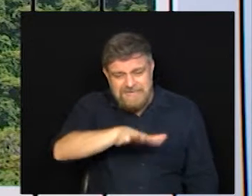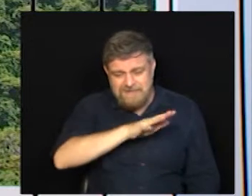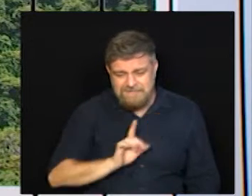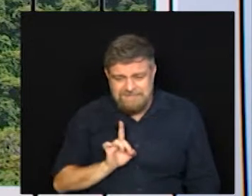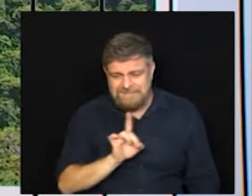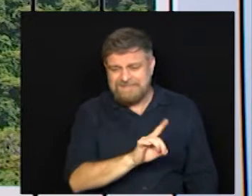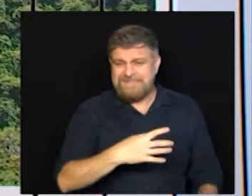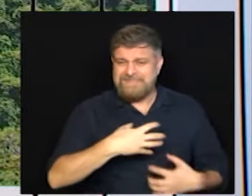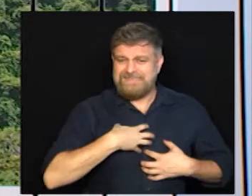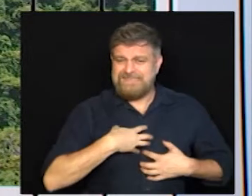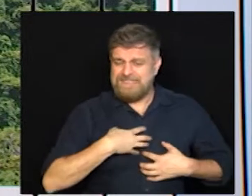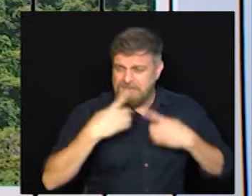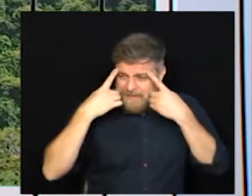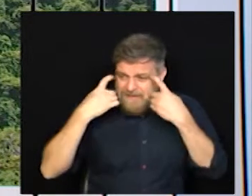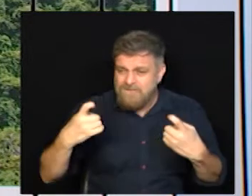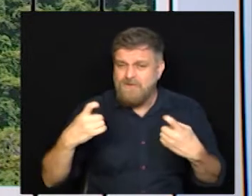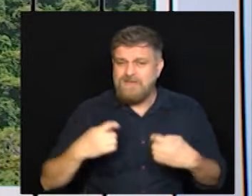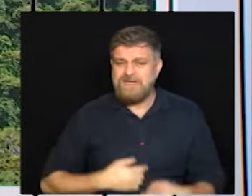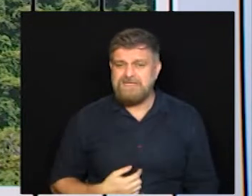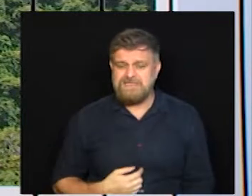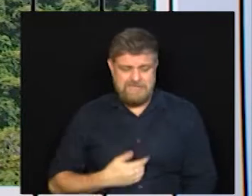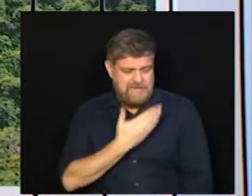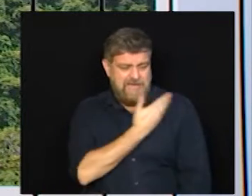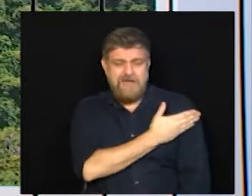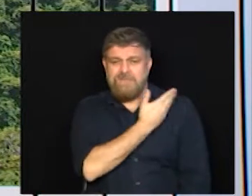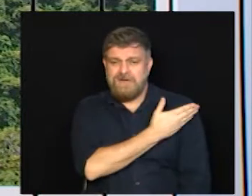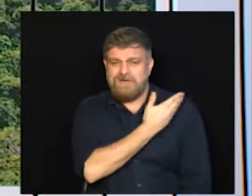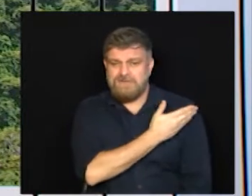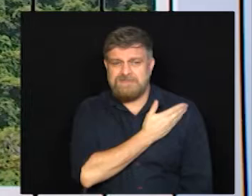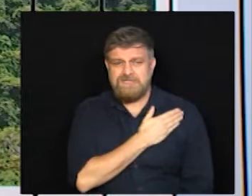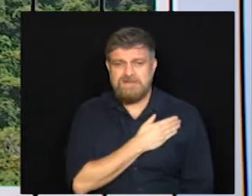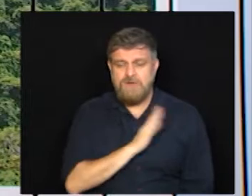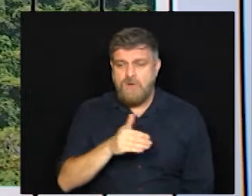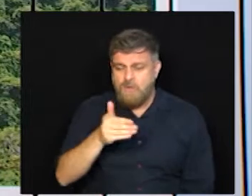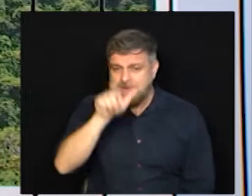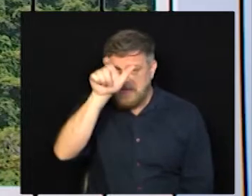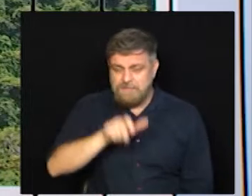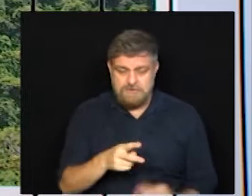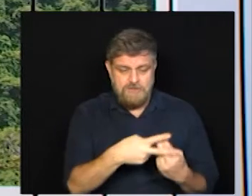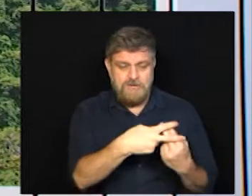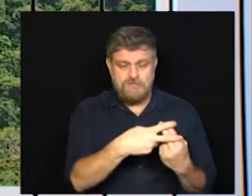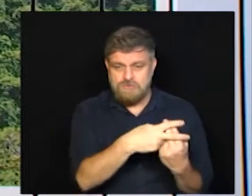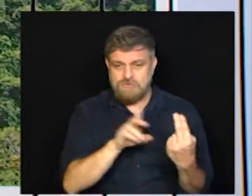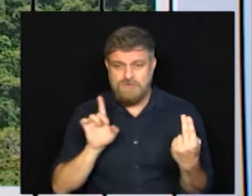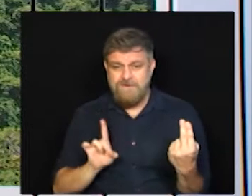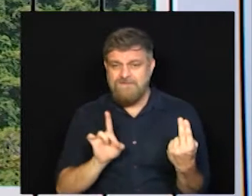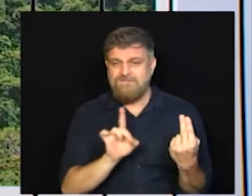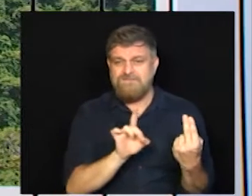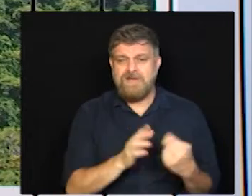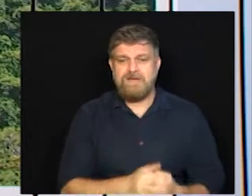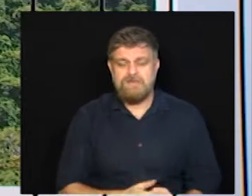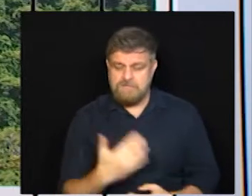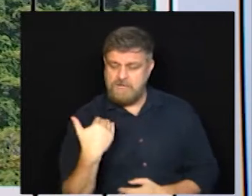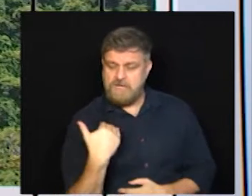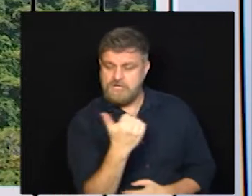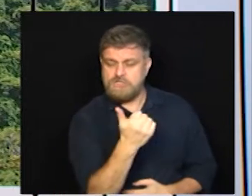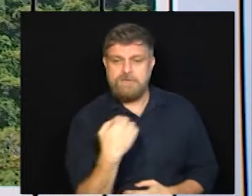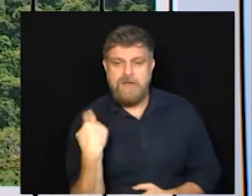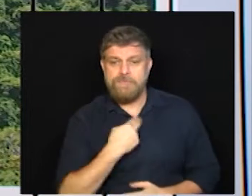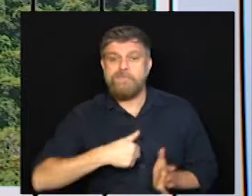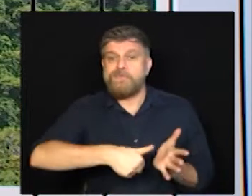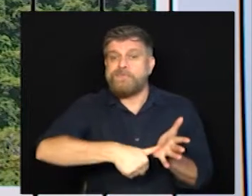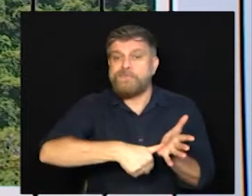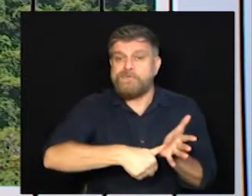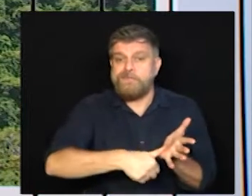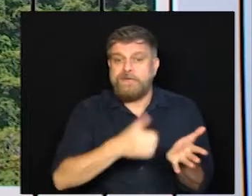violentada nominalmente, né? Que é isso que acontece muitas vezes quando você vai buscar atendimento no SUS, você é chamado pelo nome que está no documento, não pelo seu